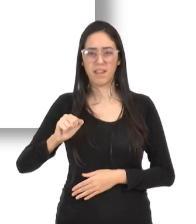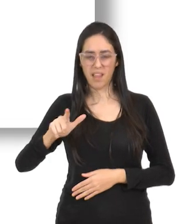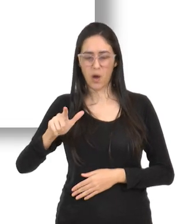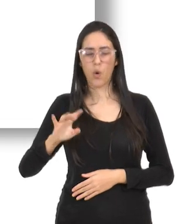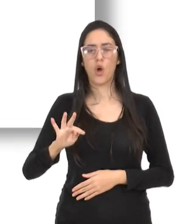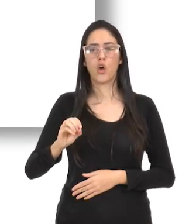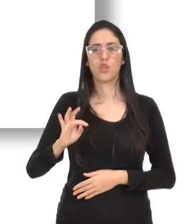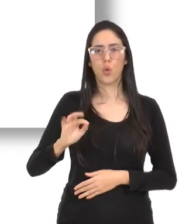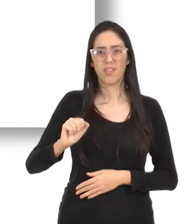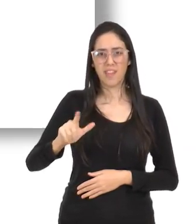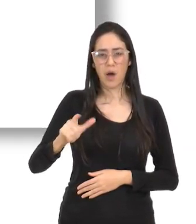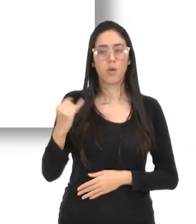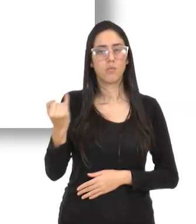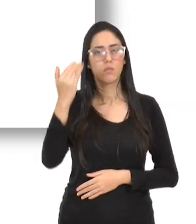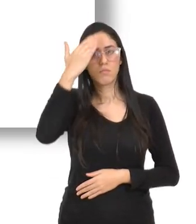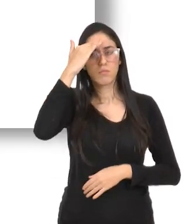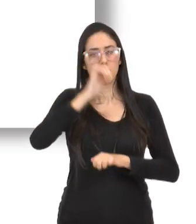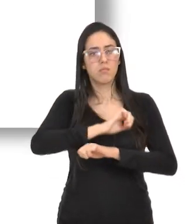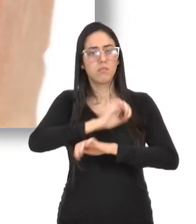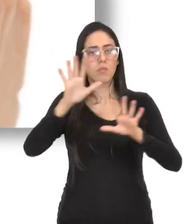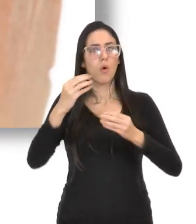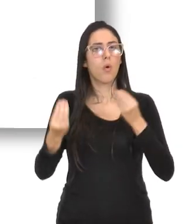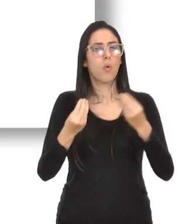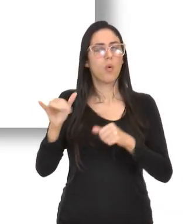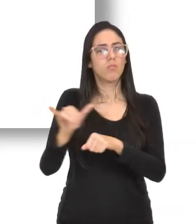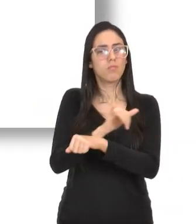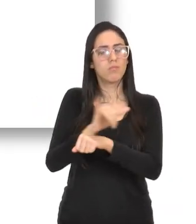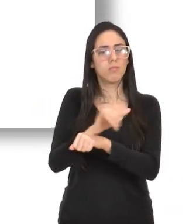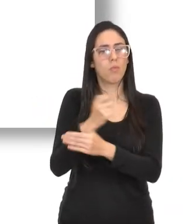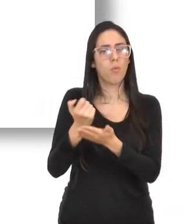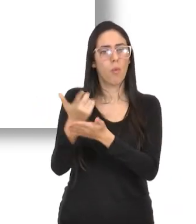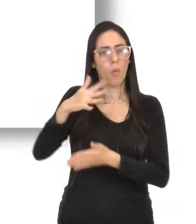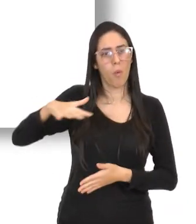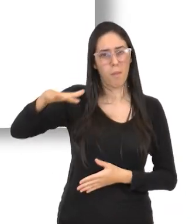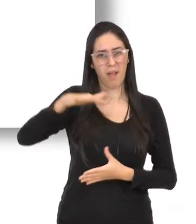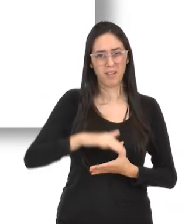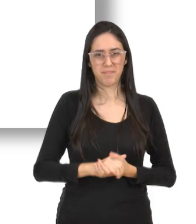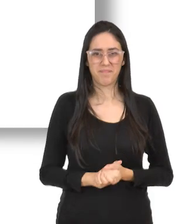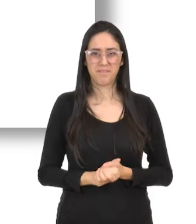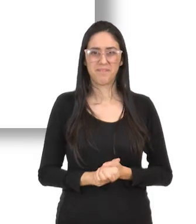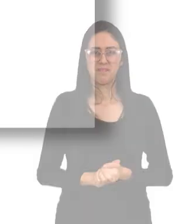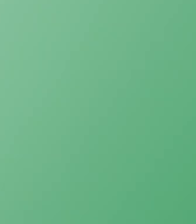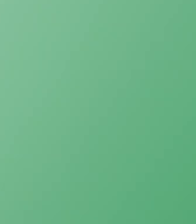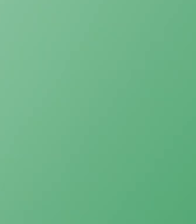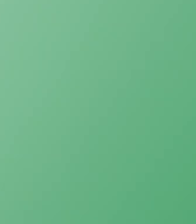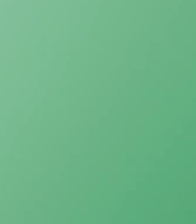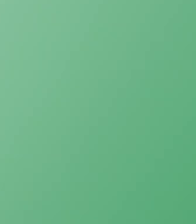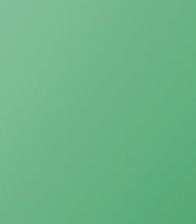efetivo total expõe novas possibilidades ao lidar com o mercado financeiro.